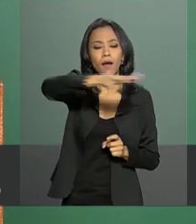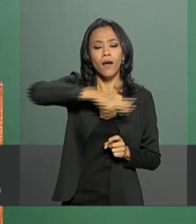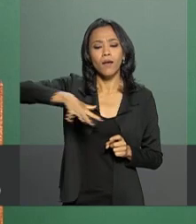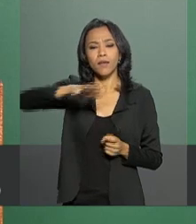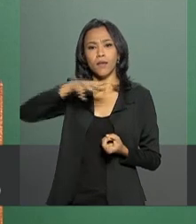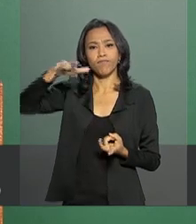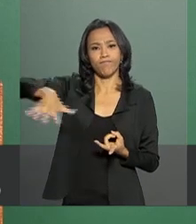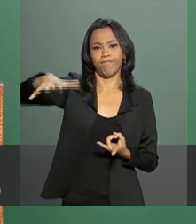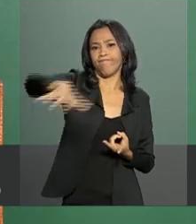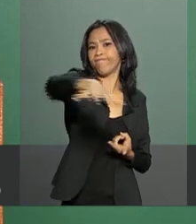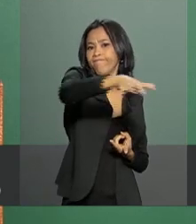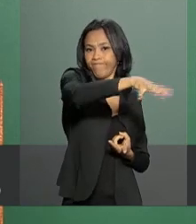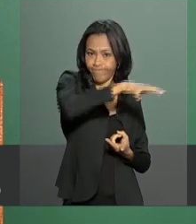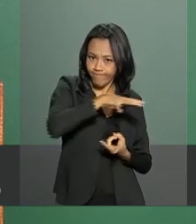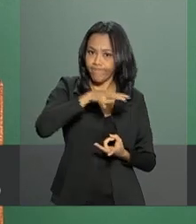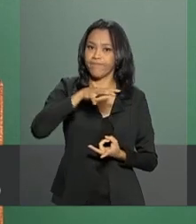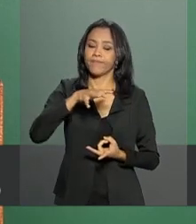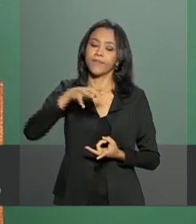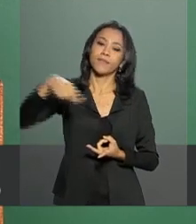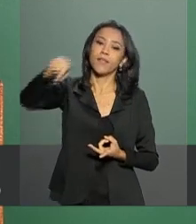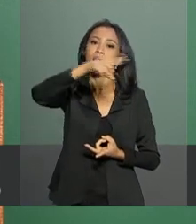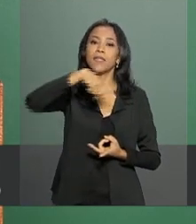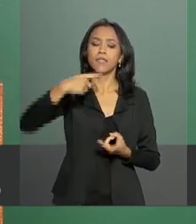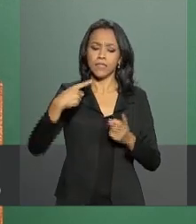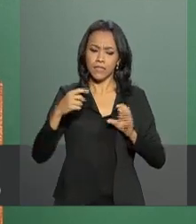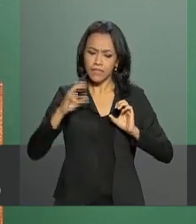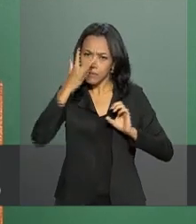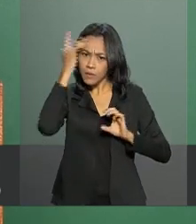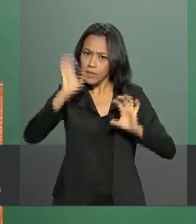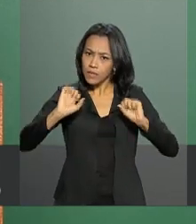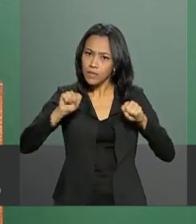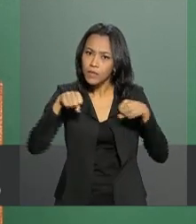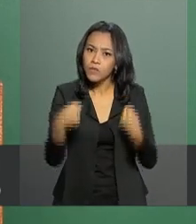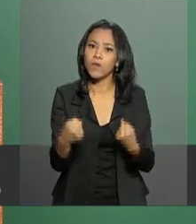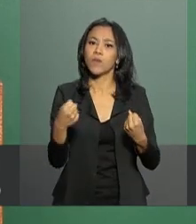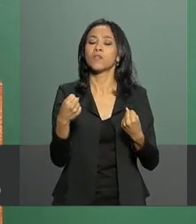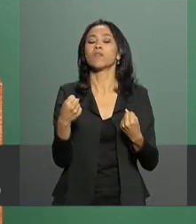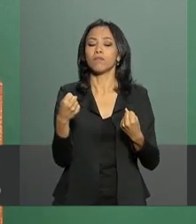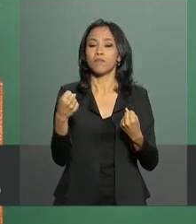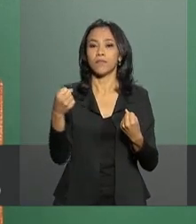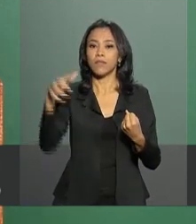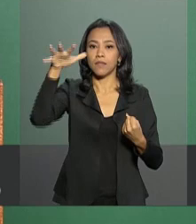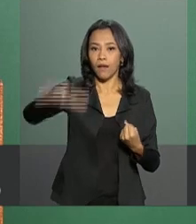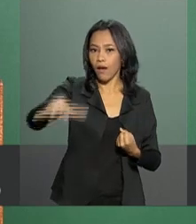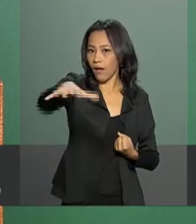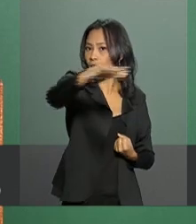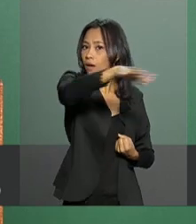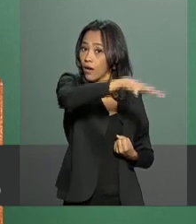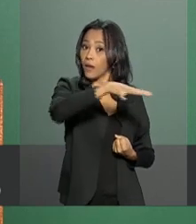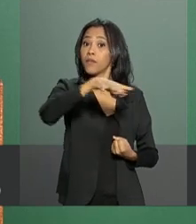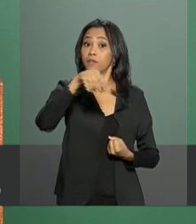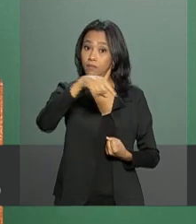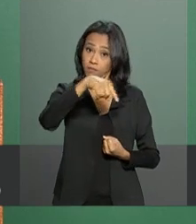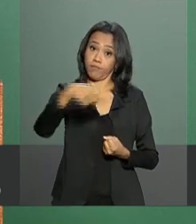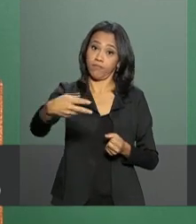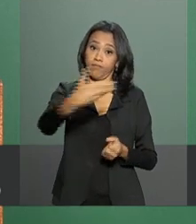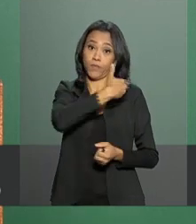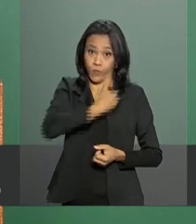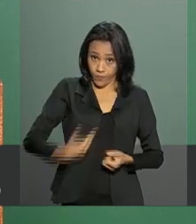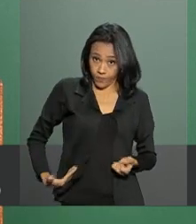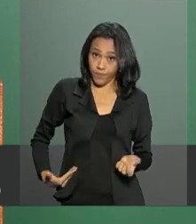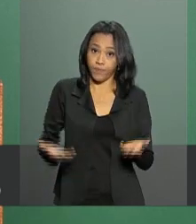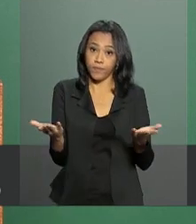todos aqueles que se dedicam a este setor do poder público